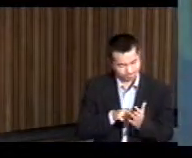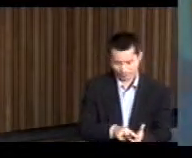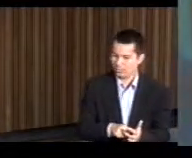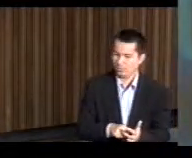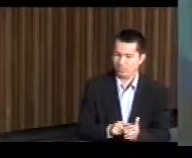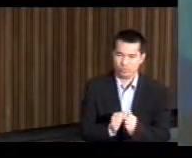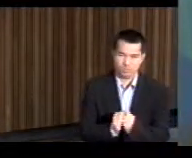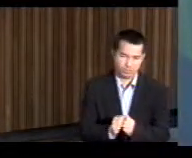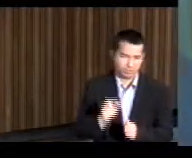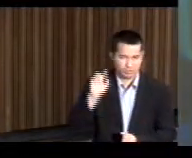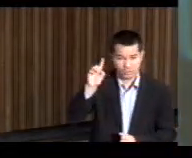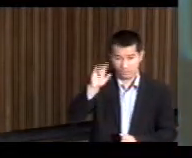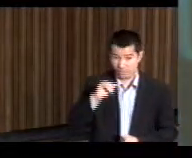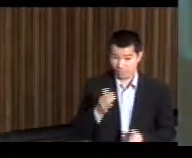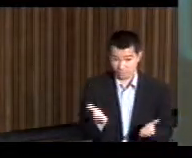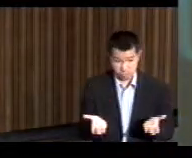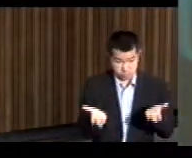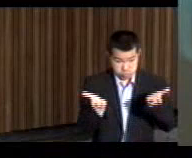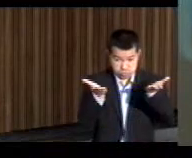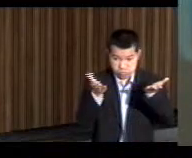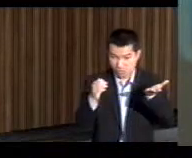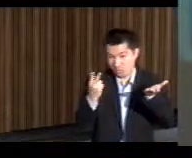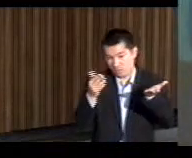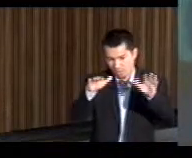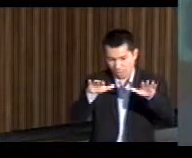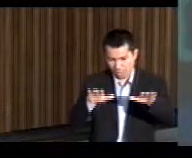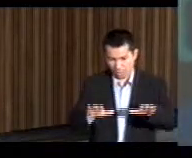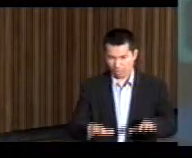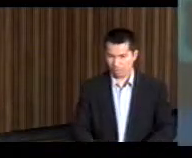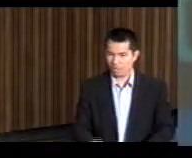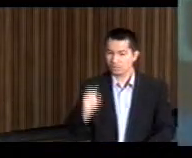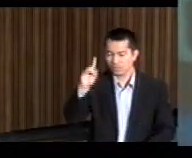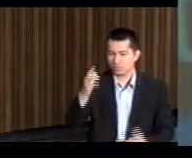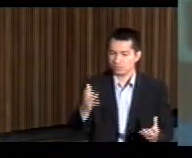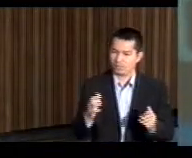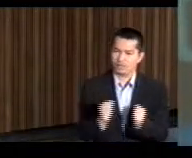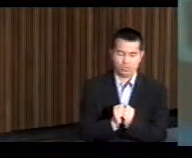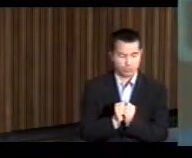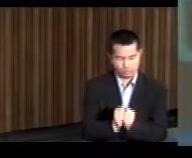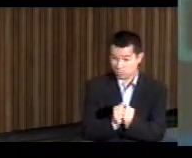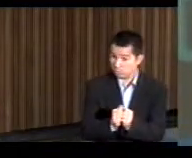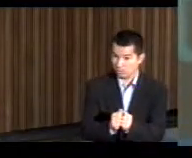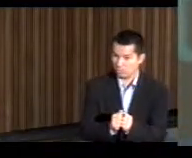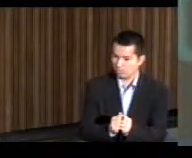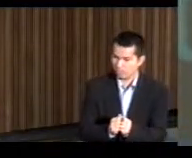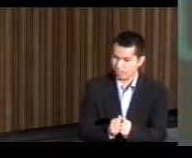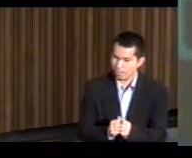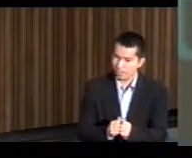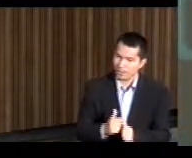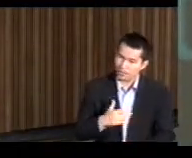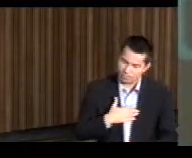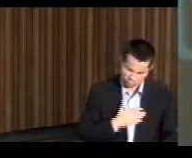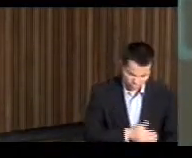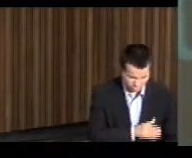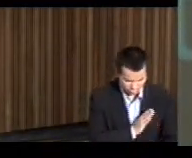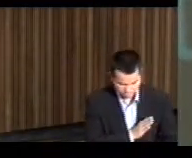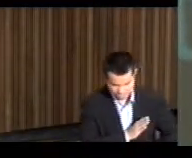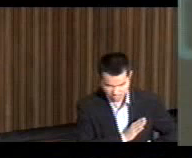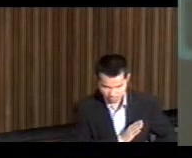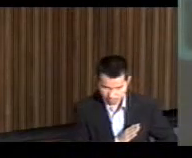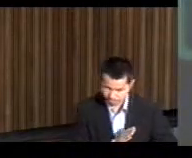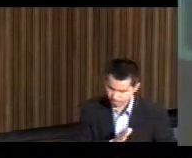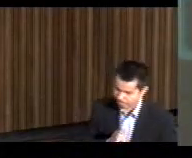Ele. A minha parte é colocar todo o meu coração na presença dEle. A minha